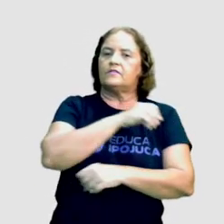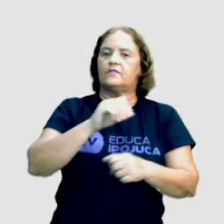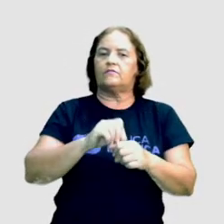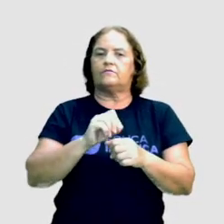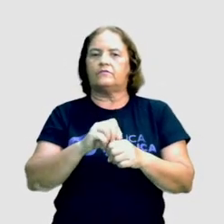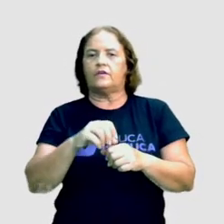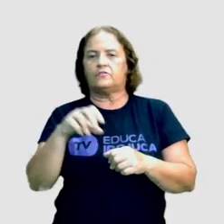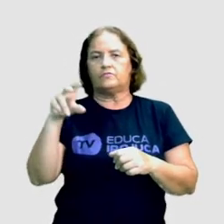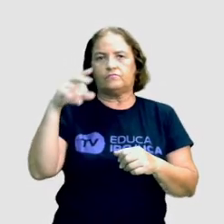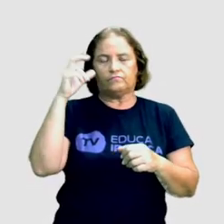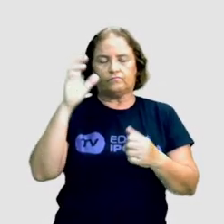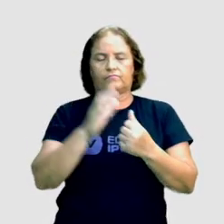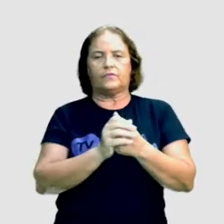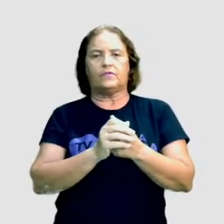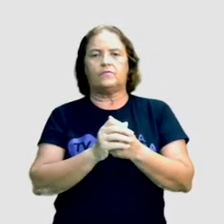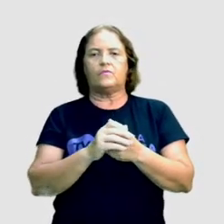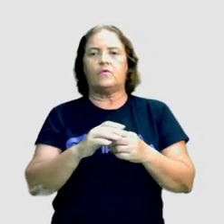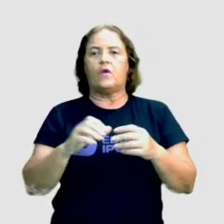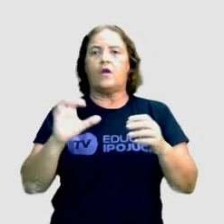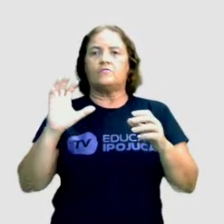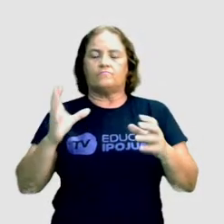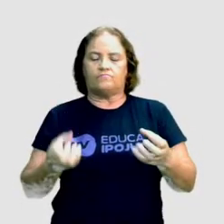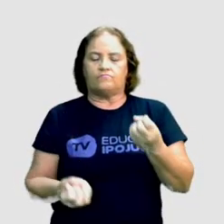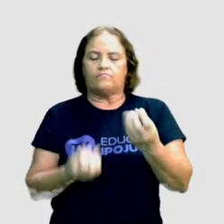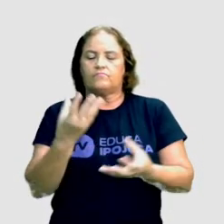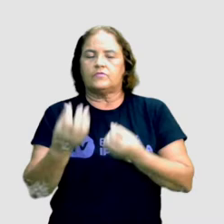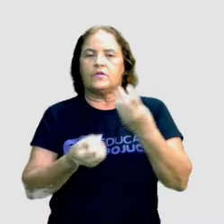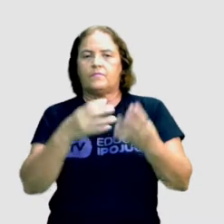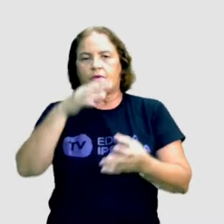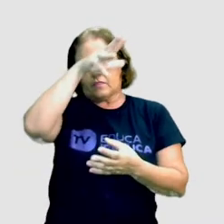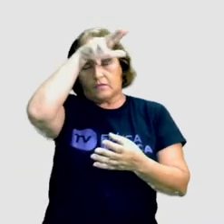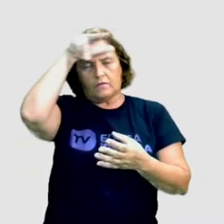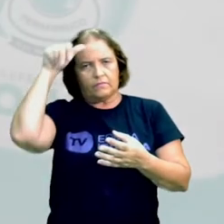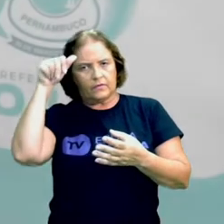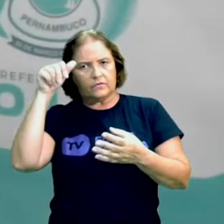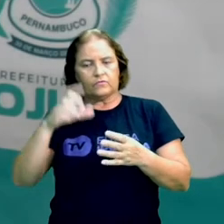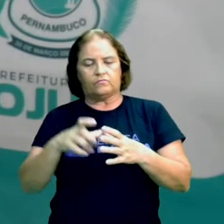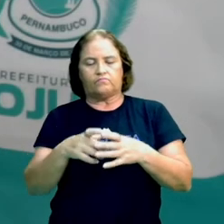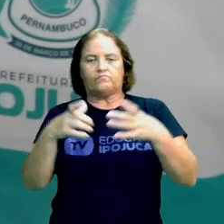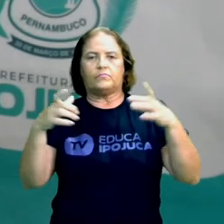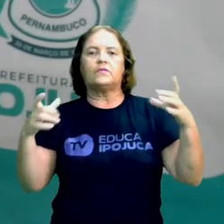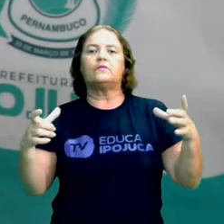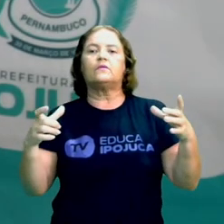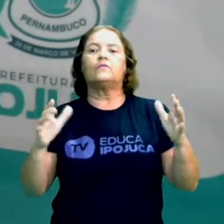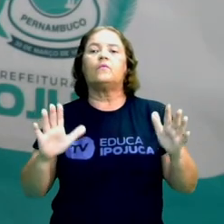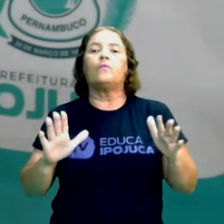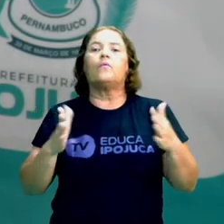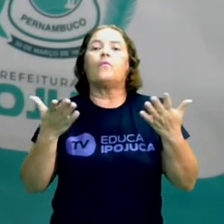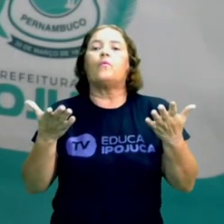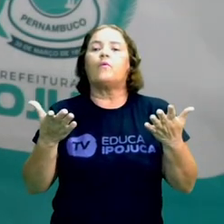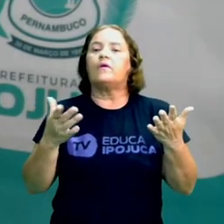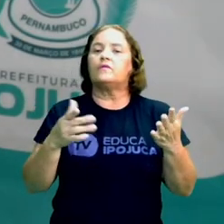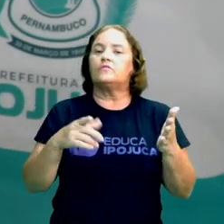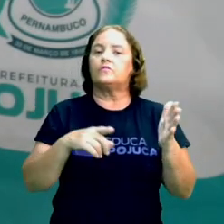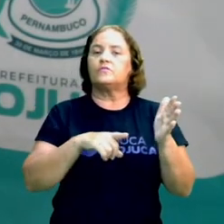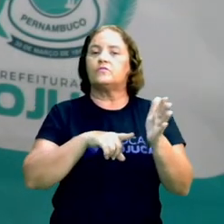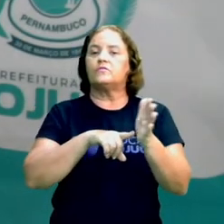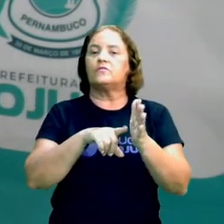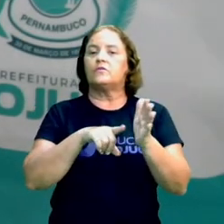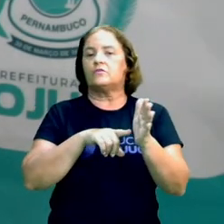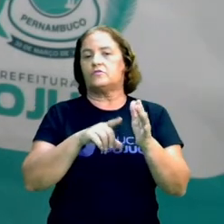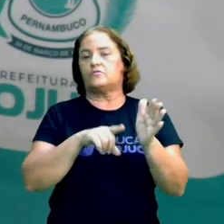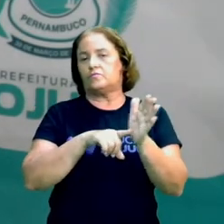Amazônia estão aumentando. Então, quais dessas afirmações são verdadeiras ou falsas,